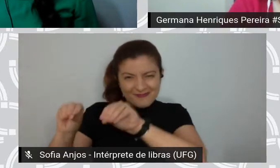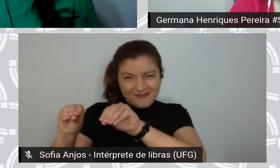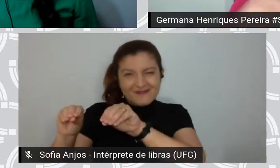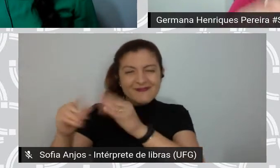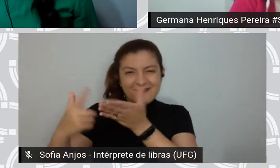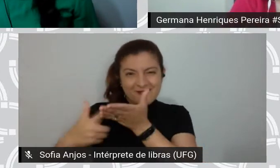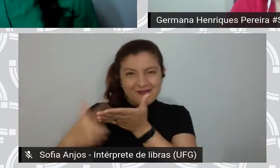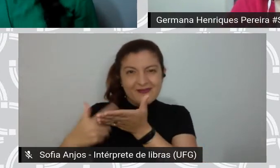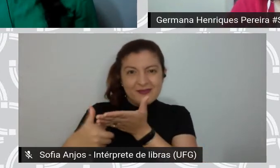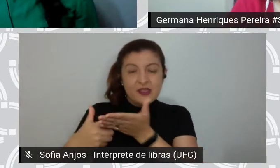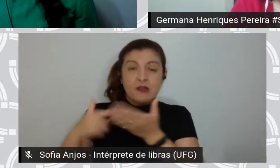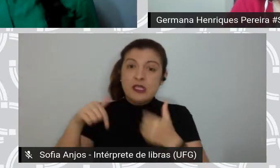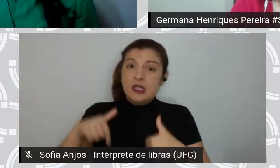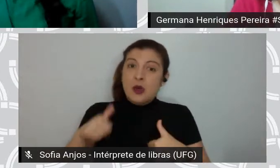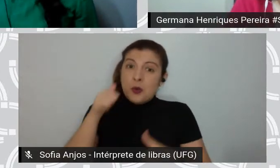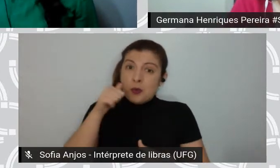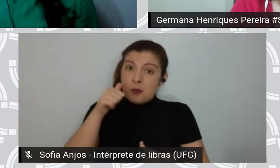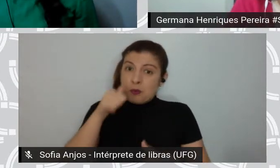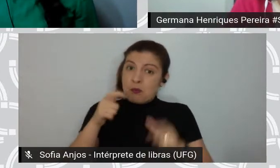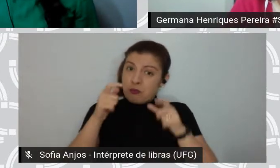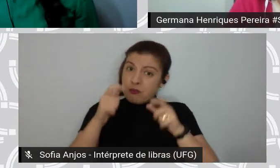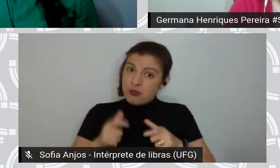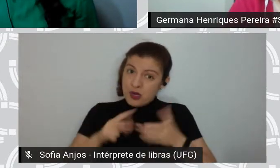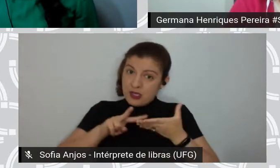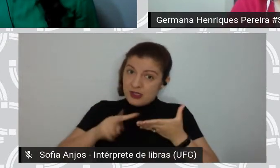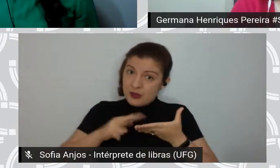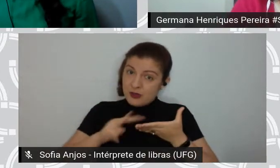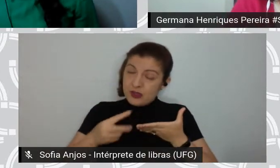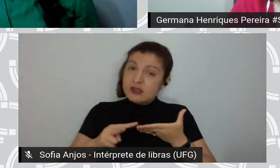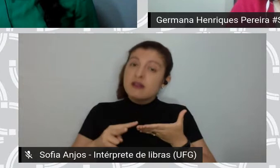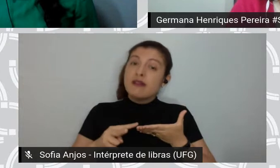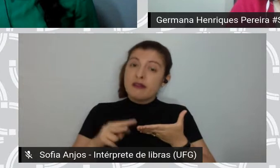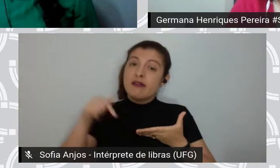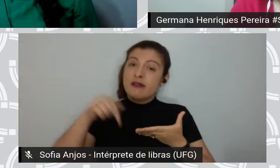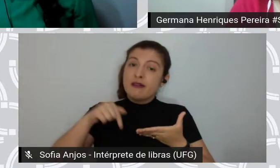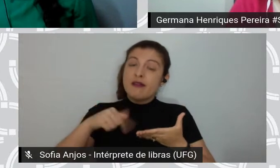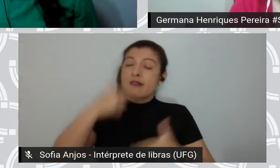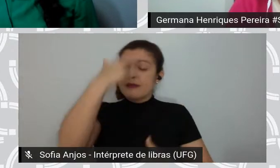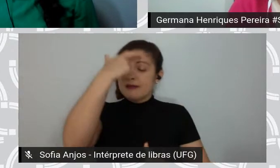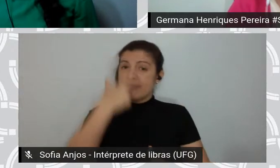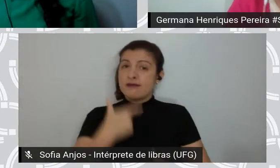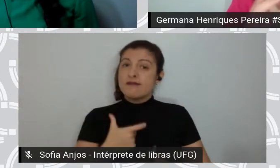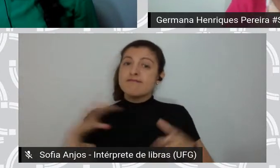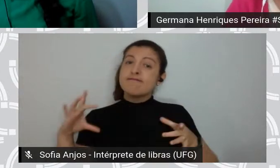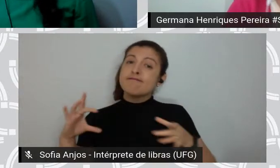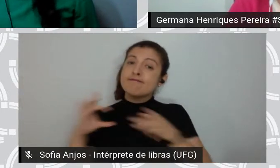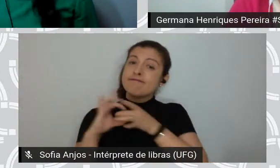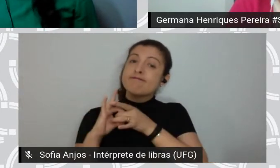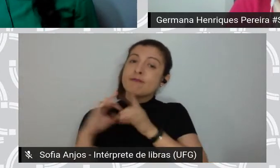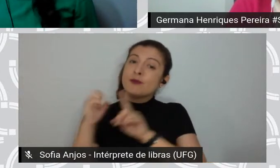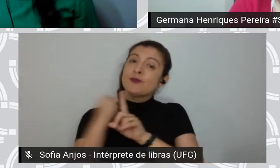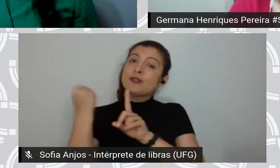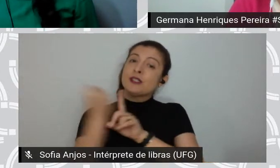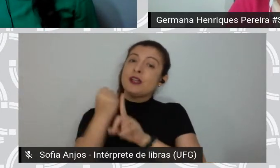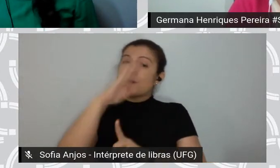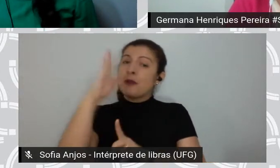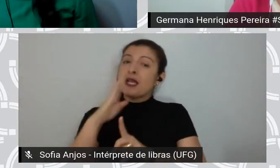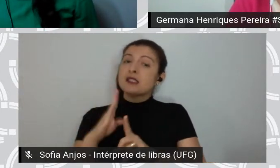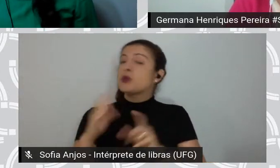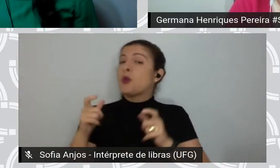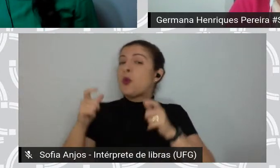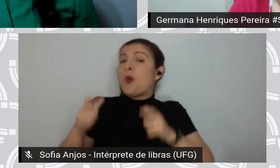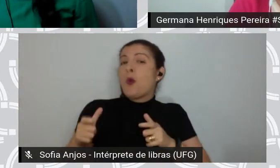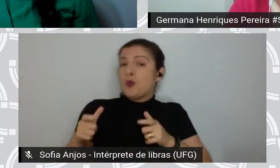está ancorada a sociedade brasileira. Como eu dizia há pouco, né, não me lembro nem se eu consegui completar